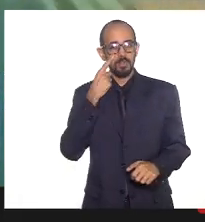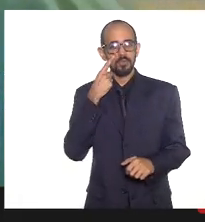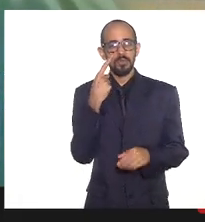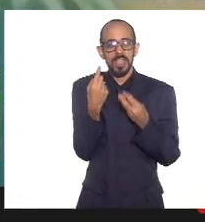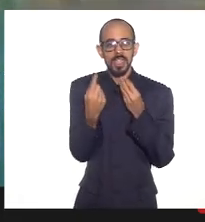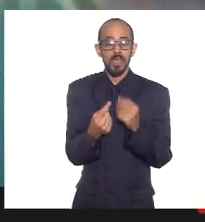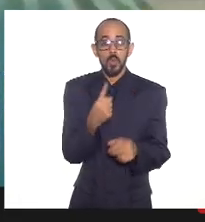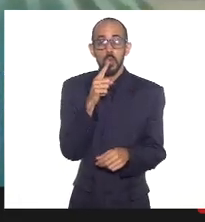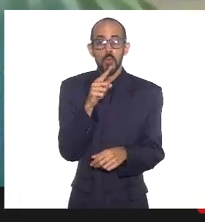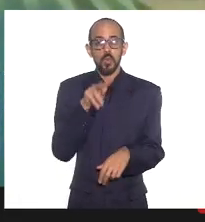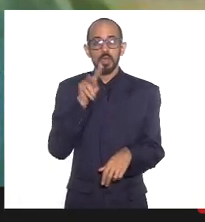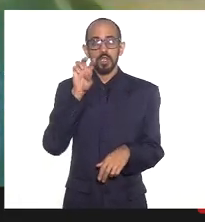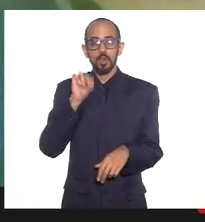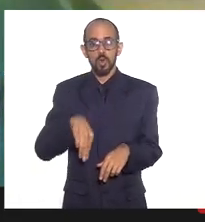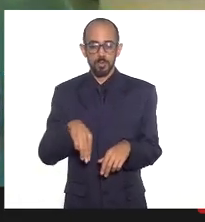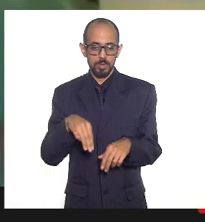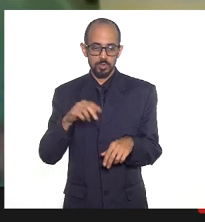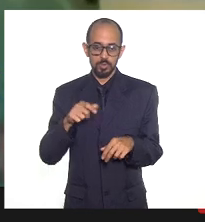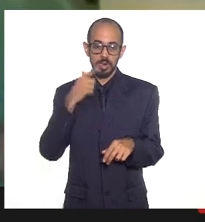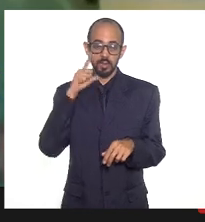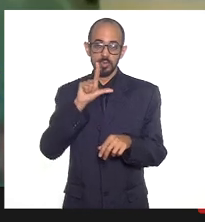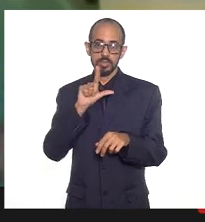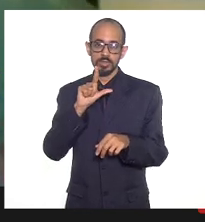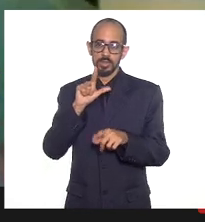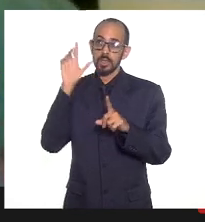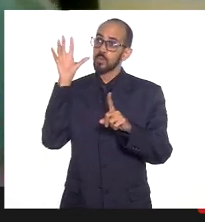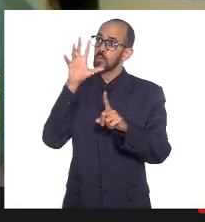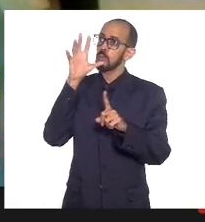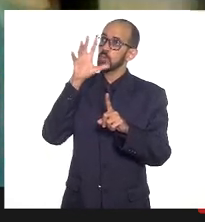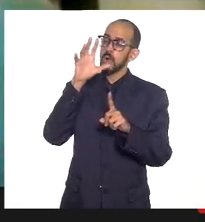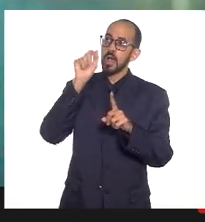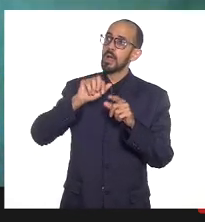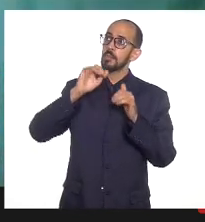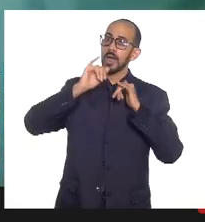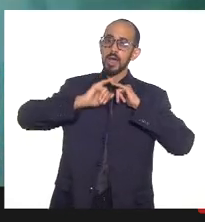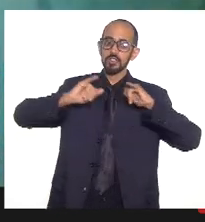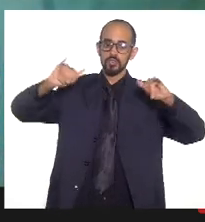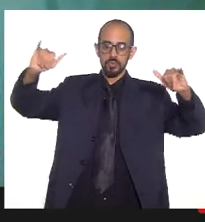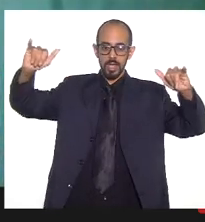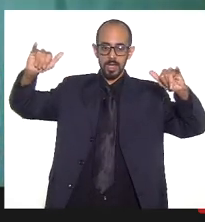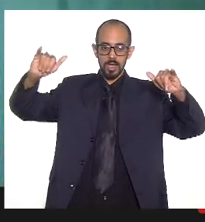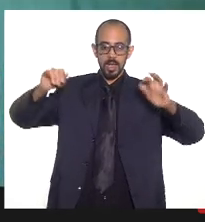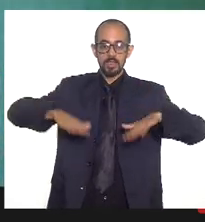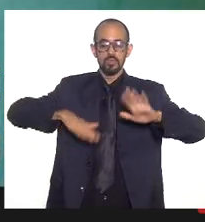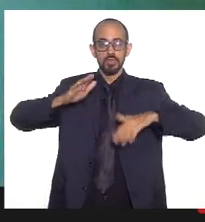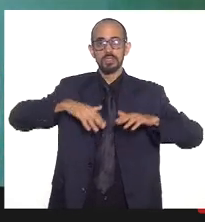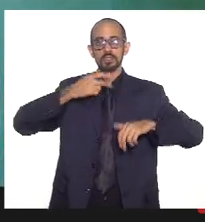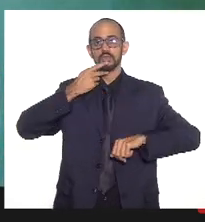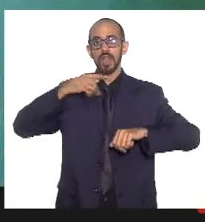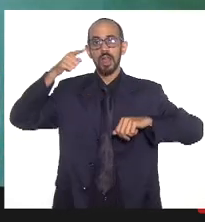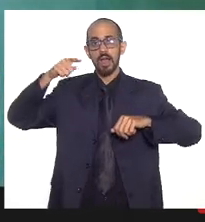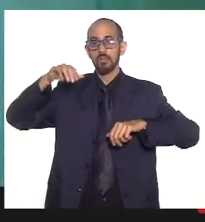ou 2 quilômetros o alcance da rede. Eles diziam que interferia na rádio comercial, diziam que ia derrubar avião, a frequência. Vocês lembram disso? Que a